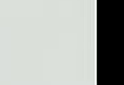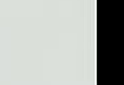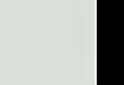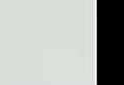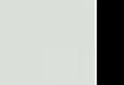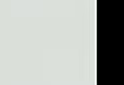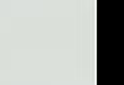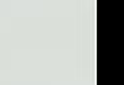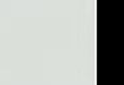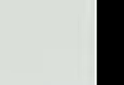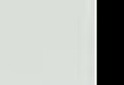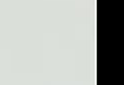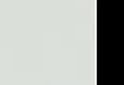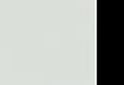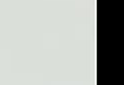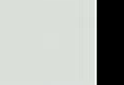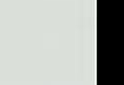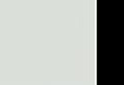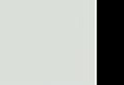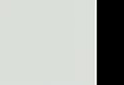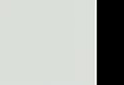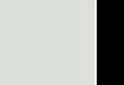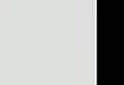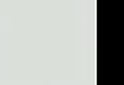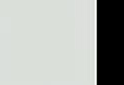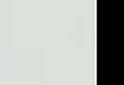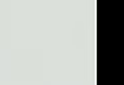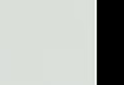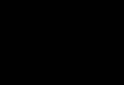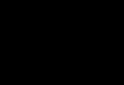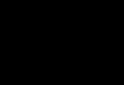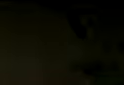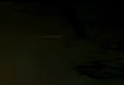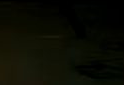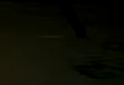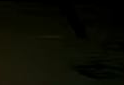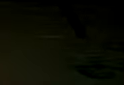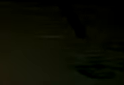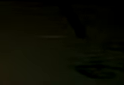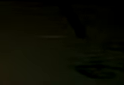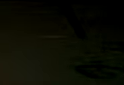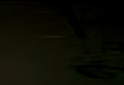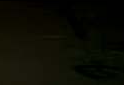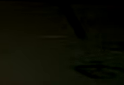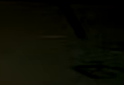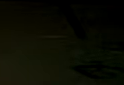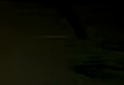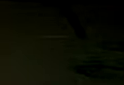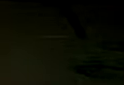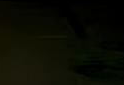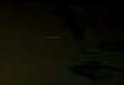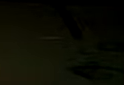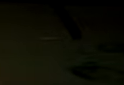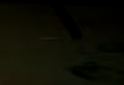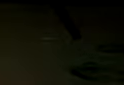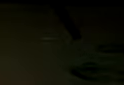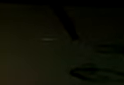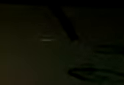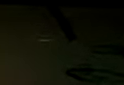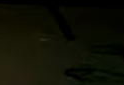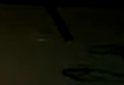que grande alegria temos de tilhar da palavra de Deus mais uma vez nesse que é o caminho da felicidade